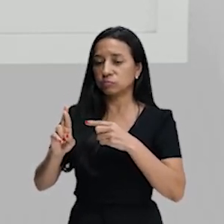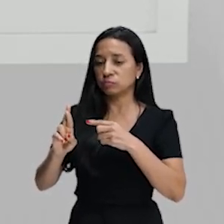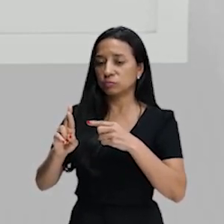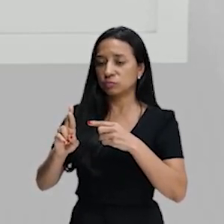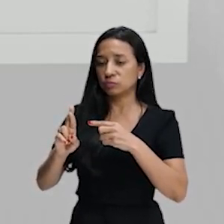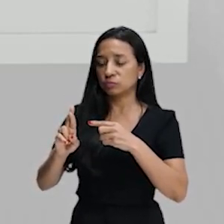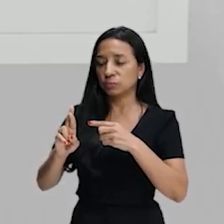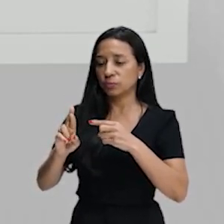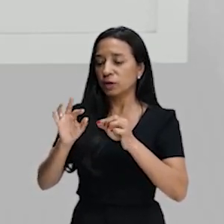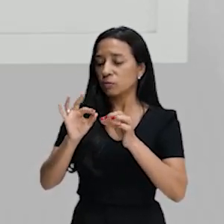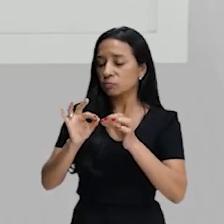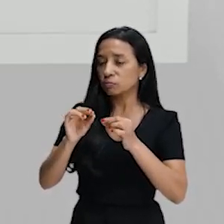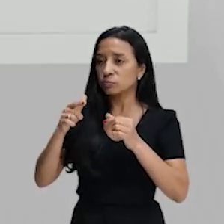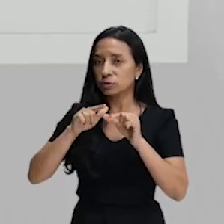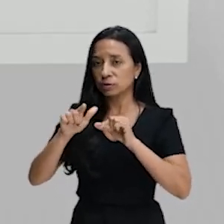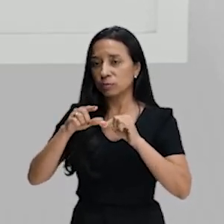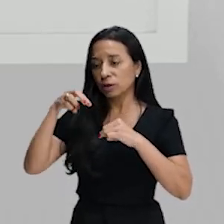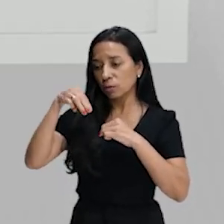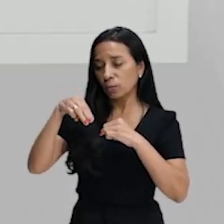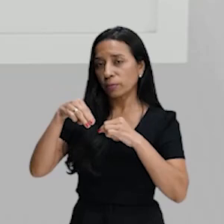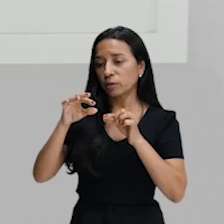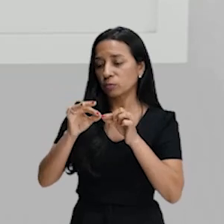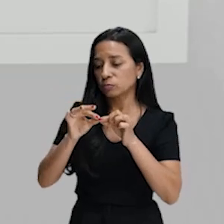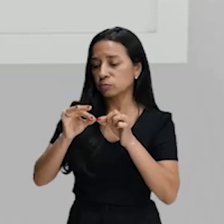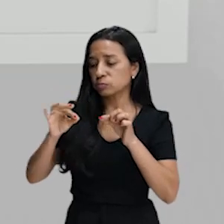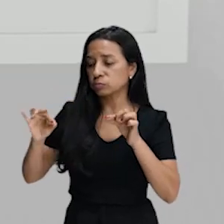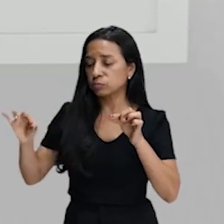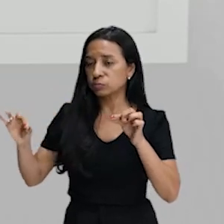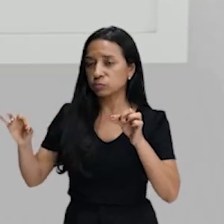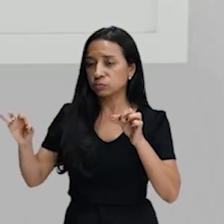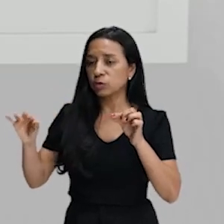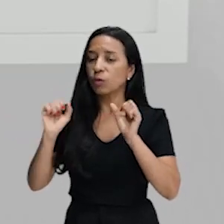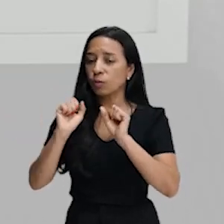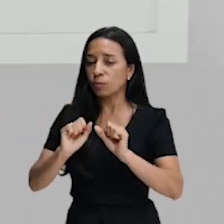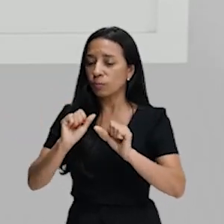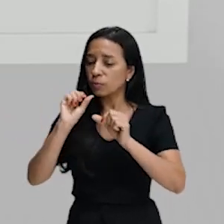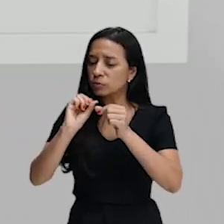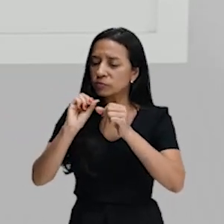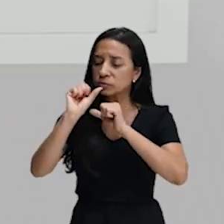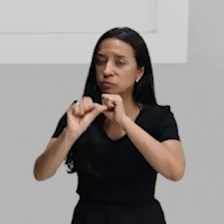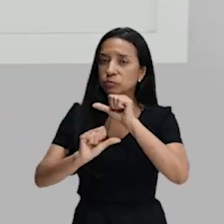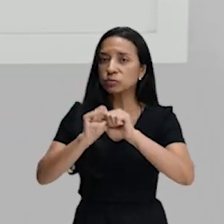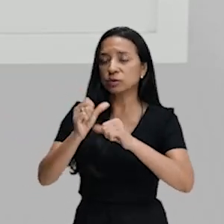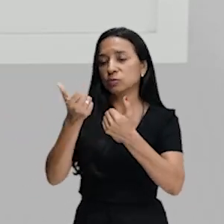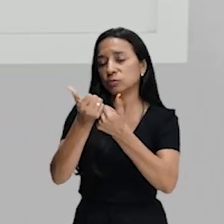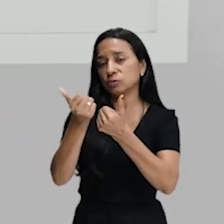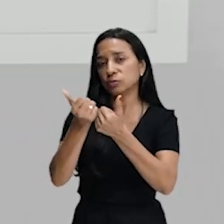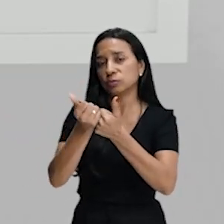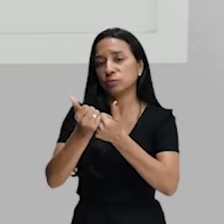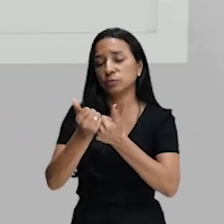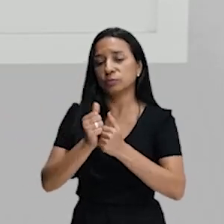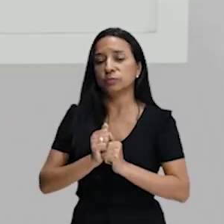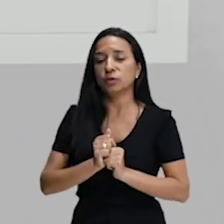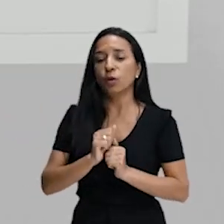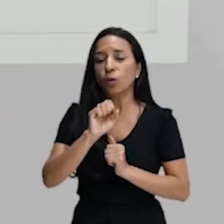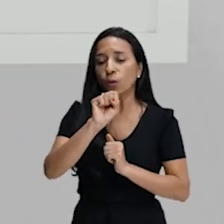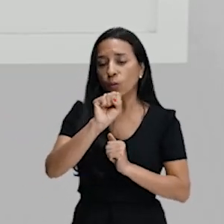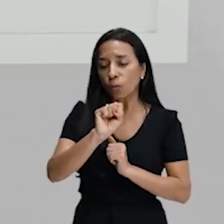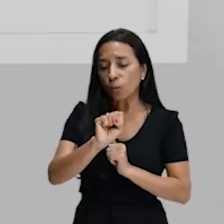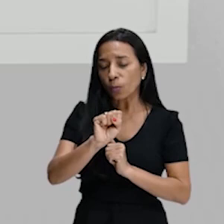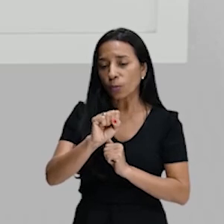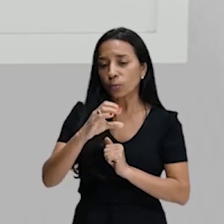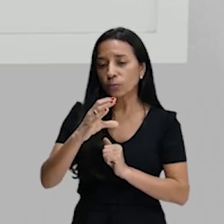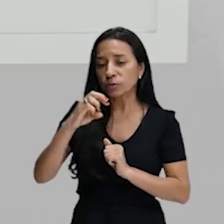até podemos fazer logo as nossas mudanças aqui, ó, né? 8 centímetros é 8 vezes